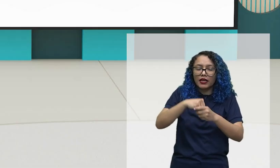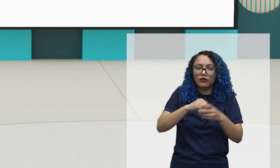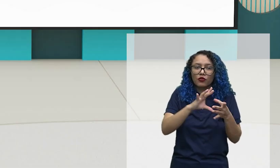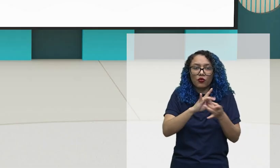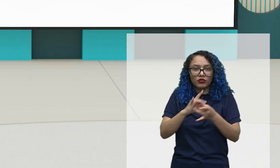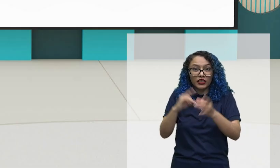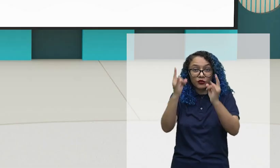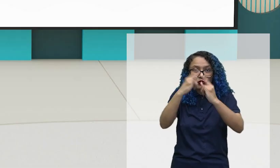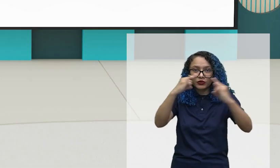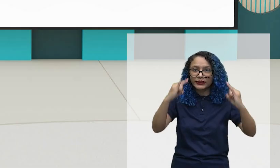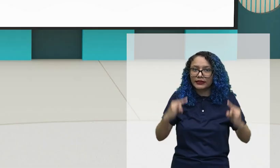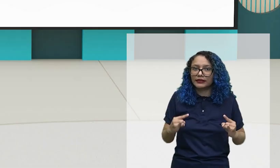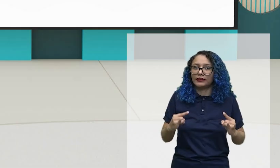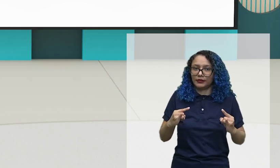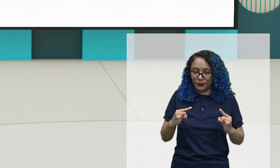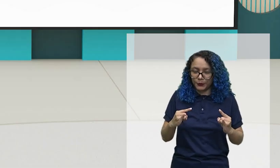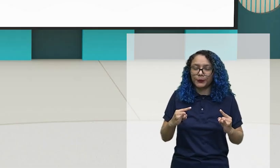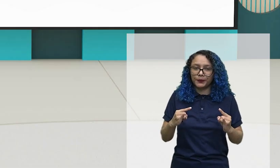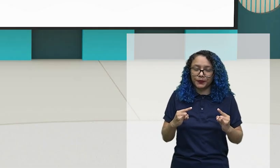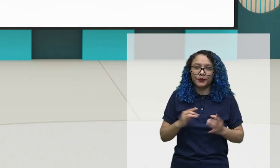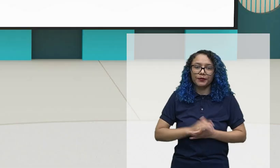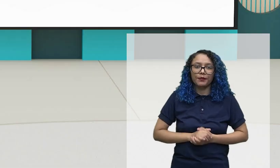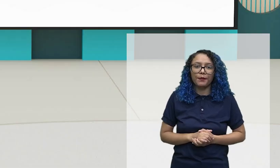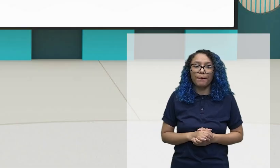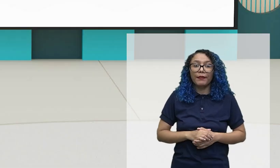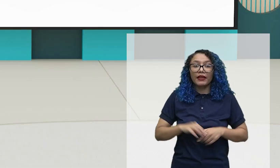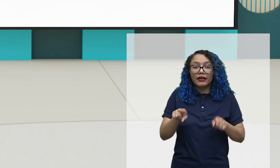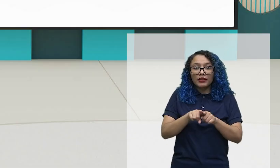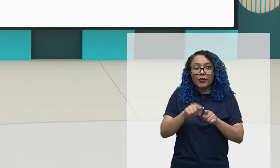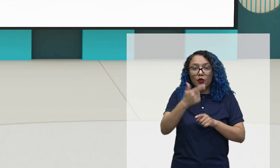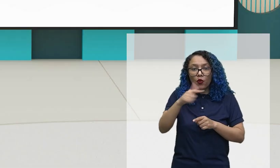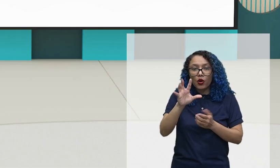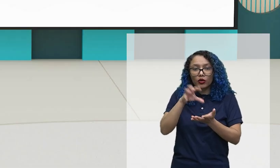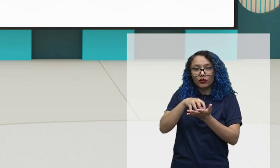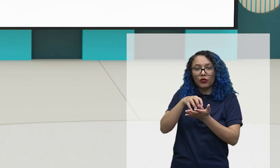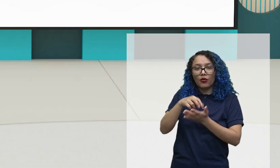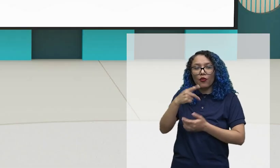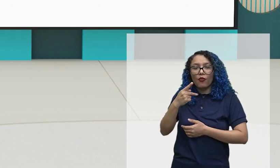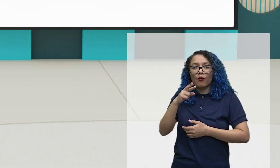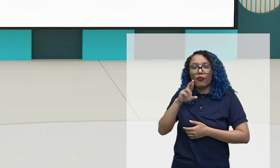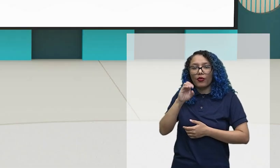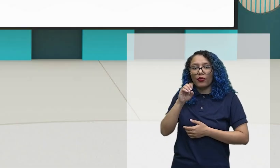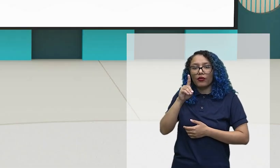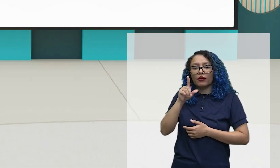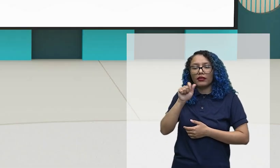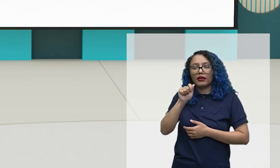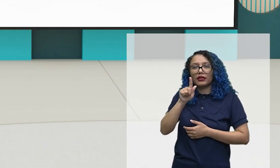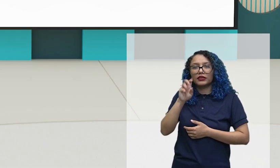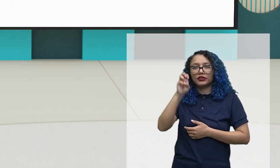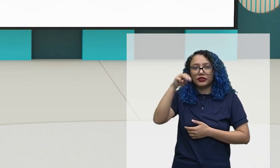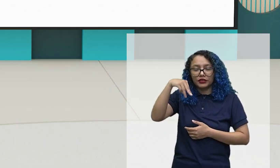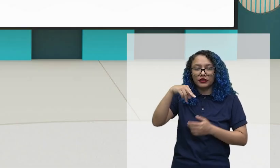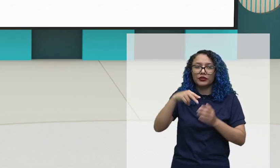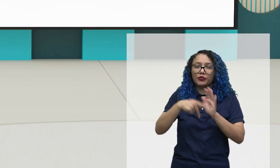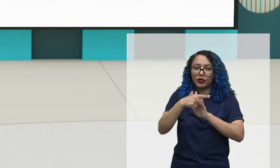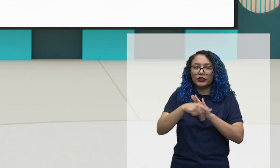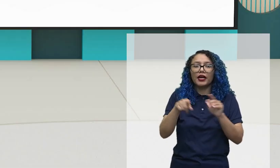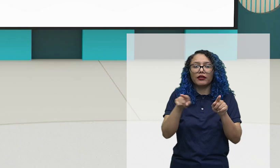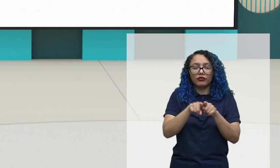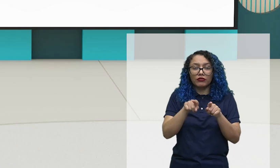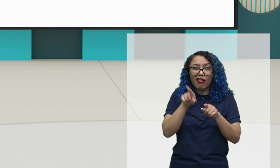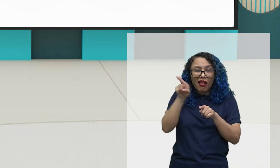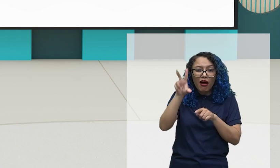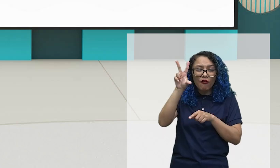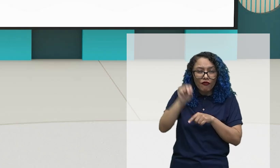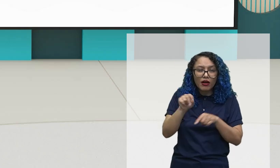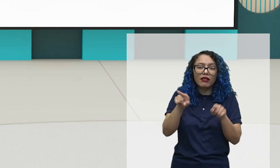são coisas que estão dentro desse contexto circense, bem como o Prodagin na UFAM, que é um projeto que